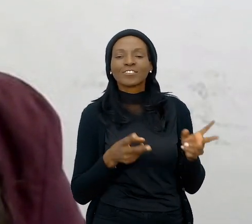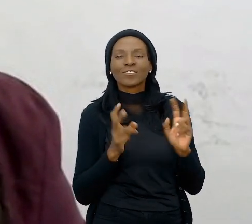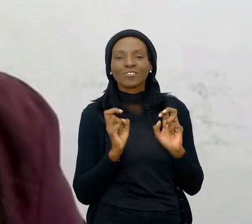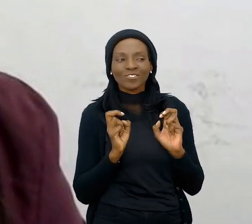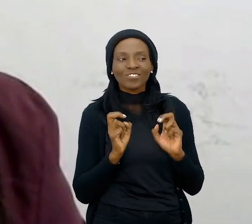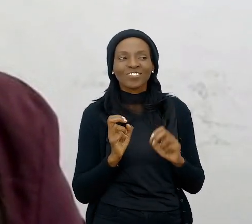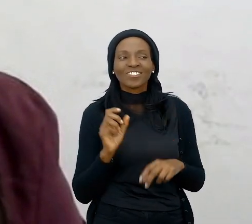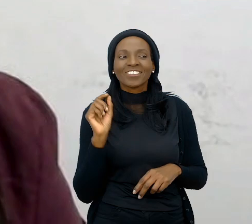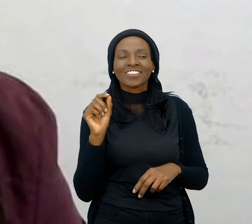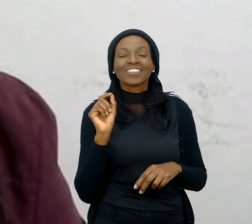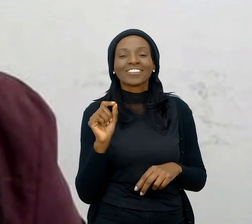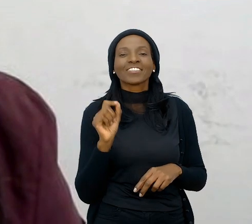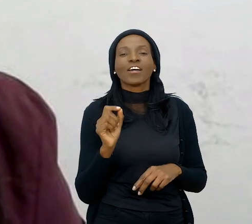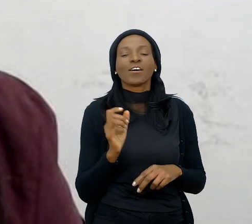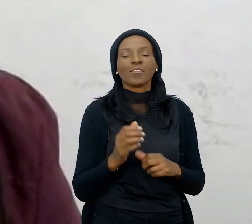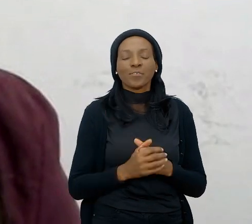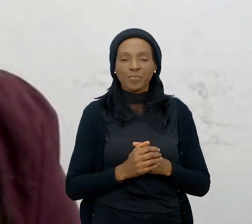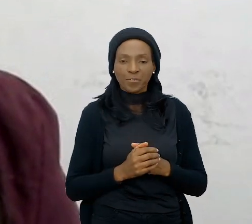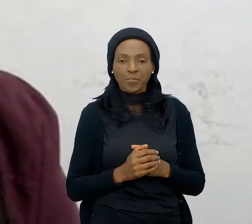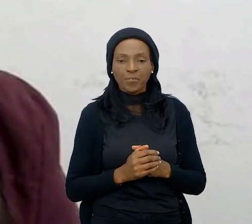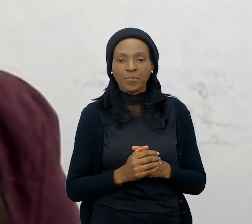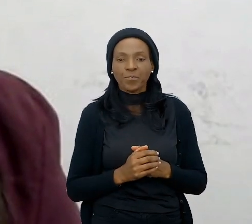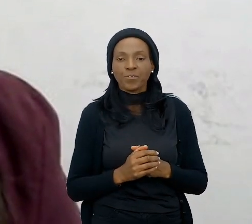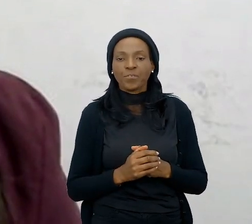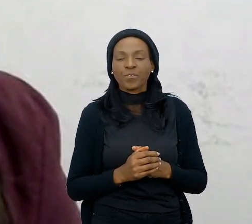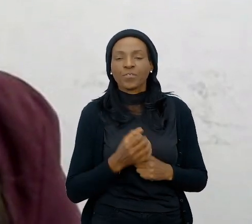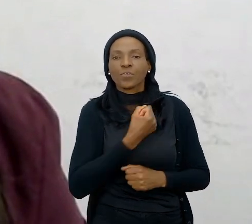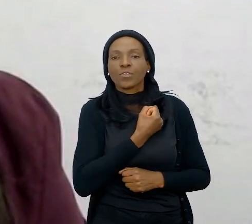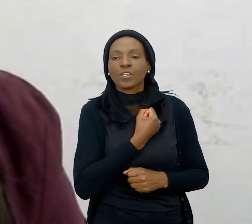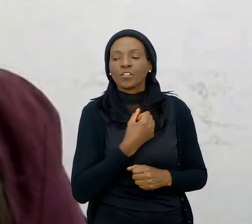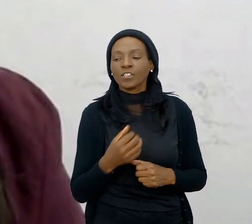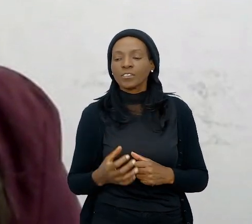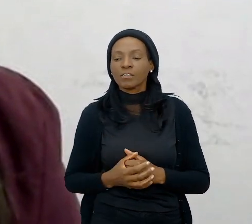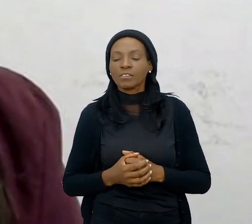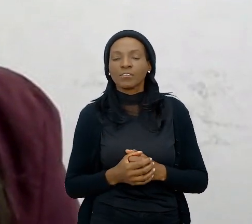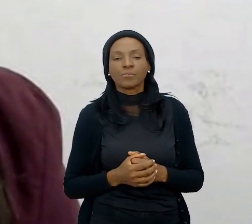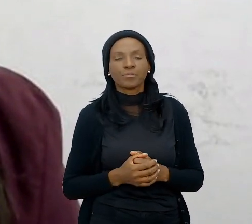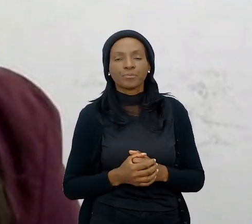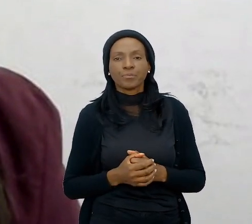identificar quais são esses números.